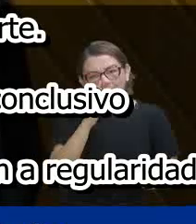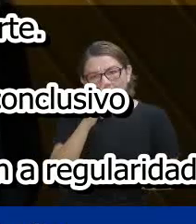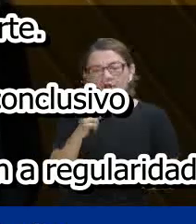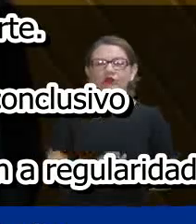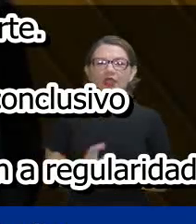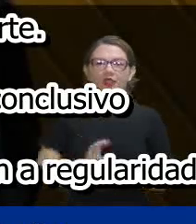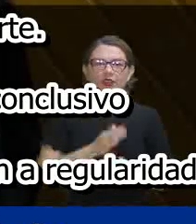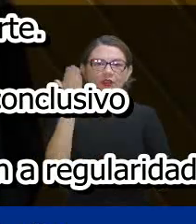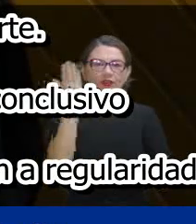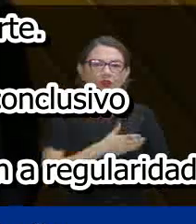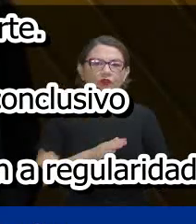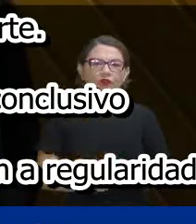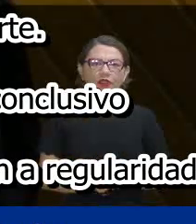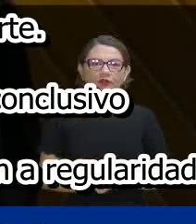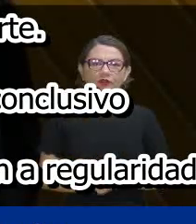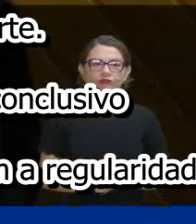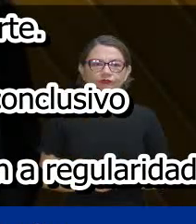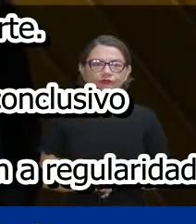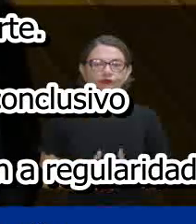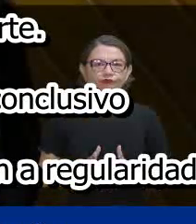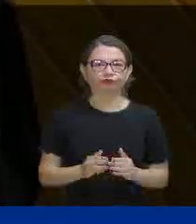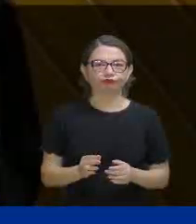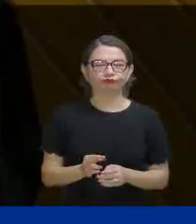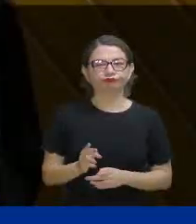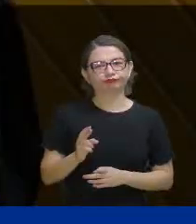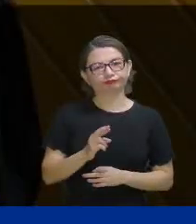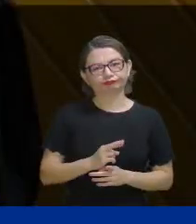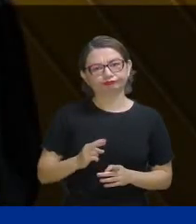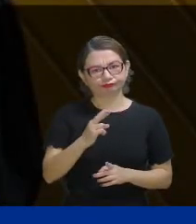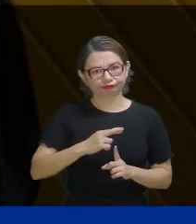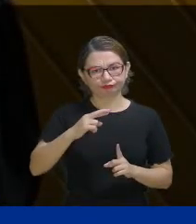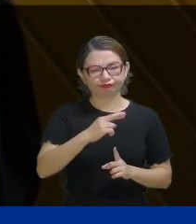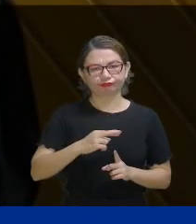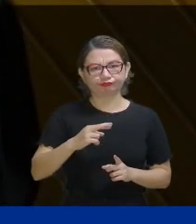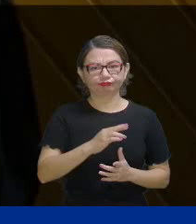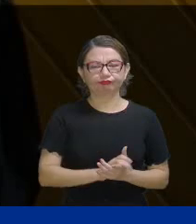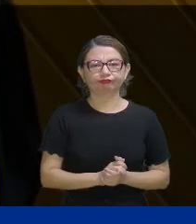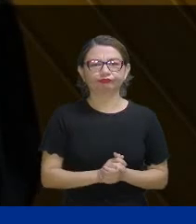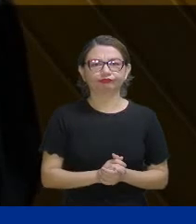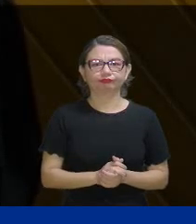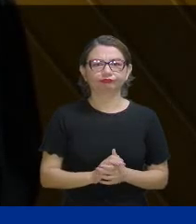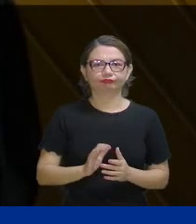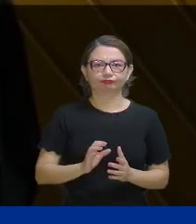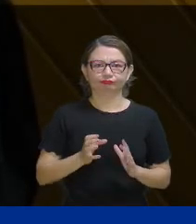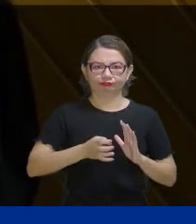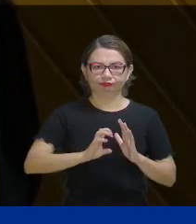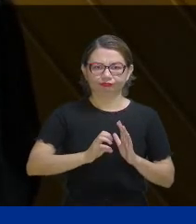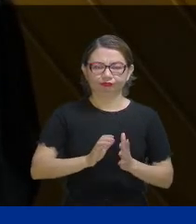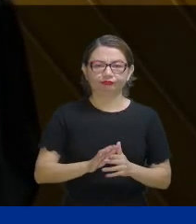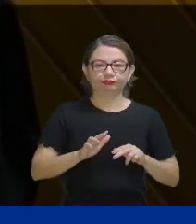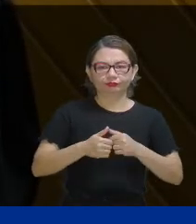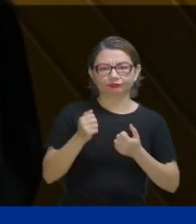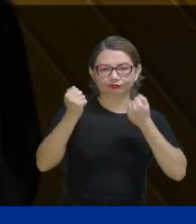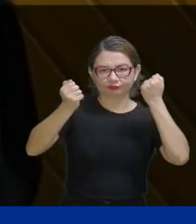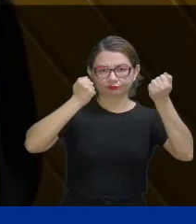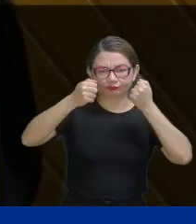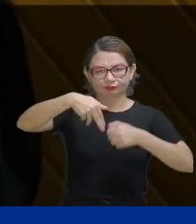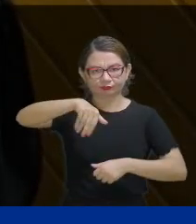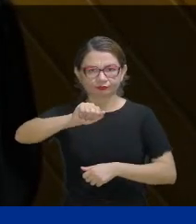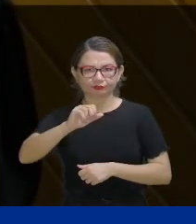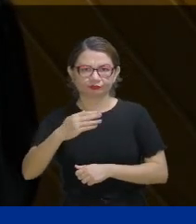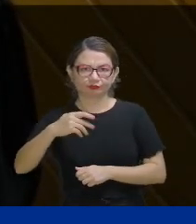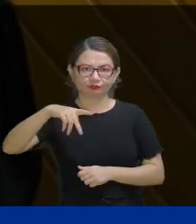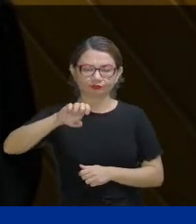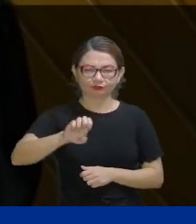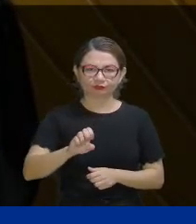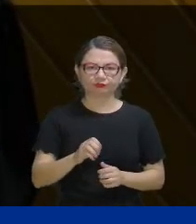0600-178-107-2024. Origem Macapá, Barra P. Relator, juiz Anselmo Gonçalves. Intimado, o partido apresentou manifestação. Após análise, o NACEP